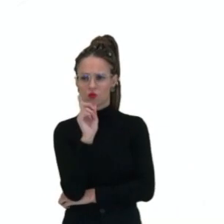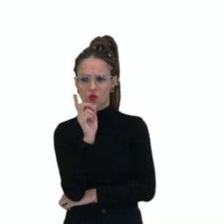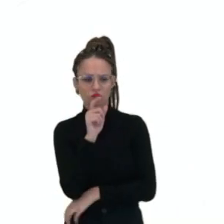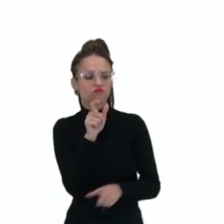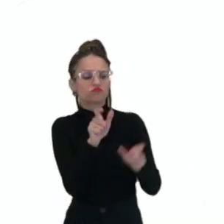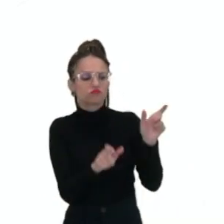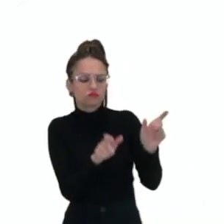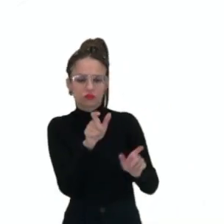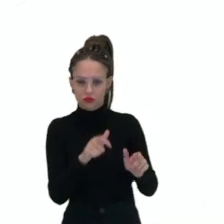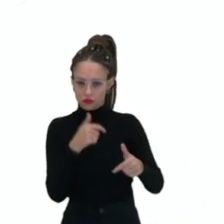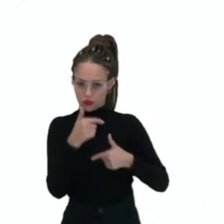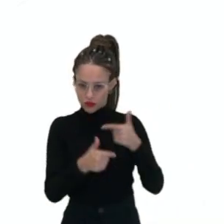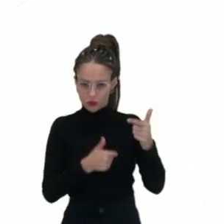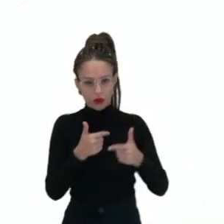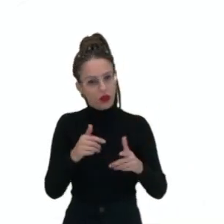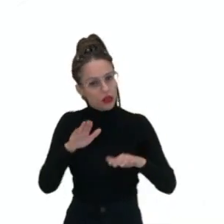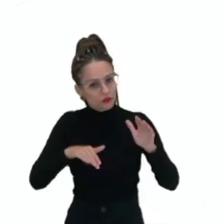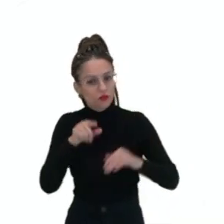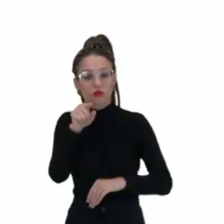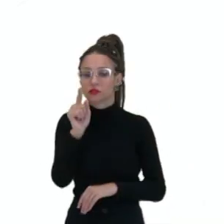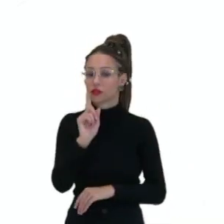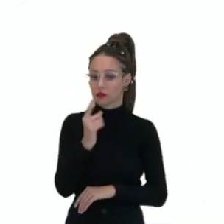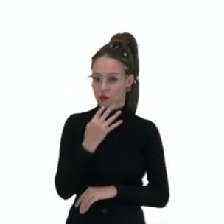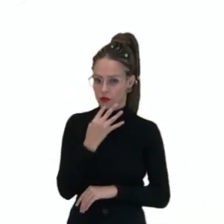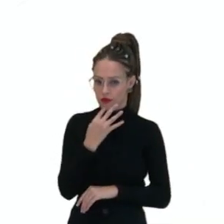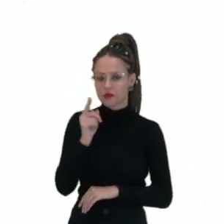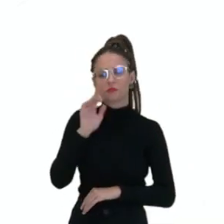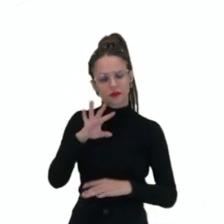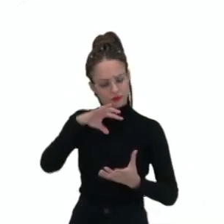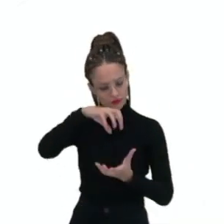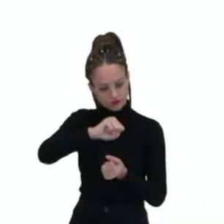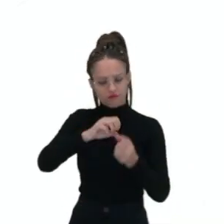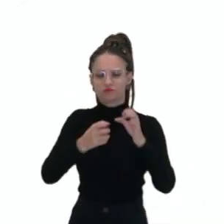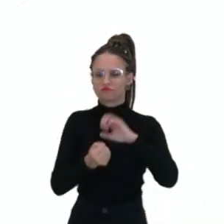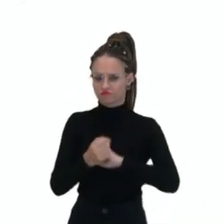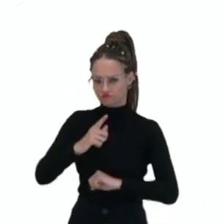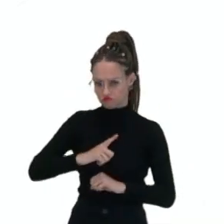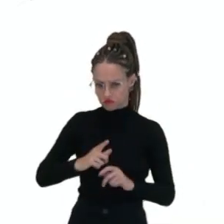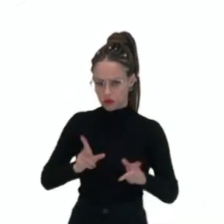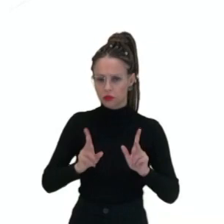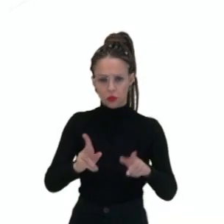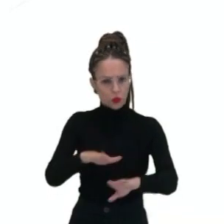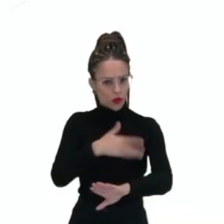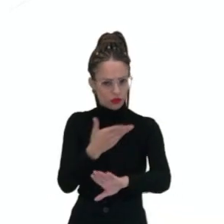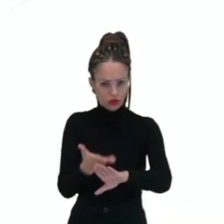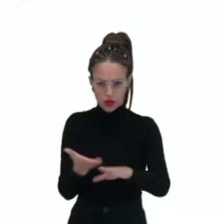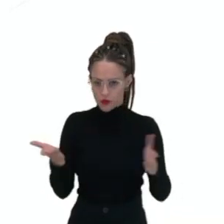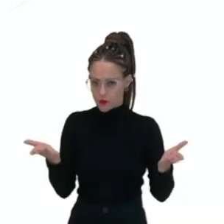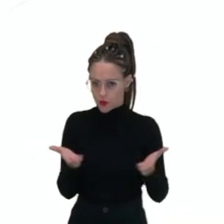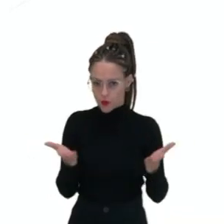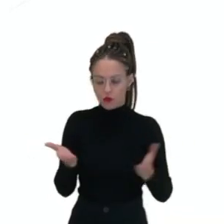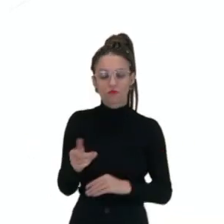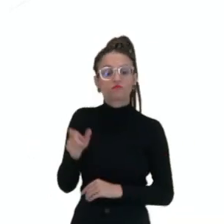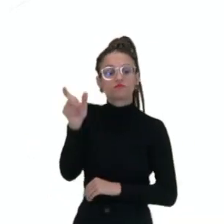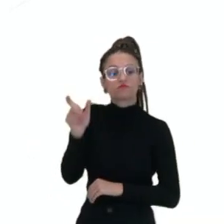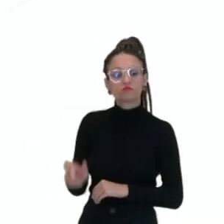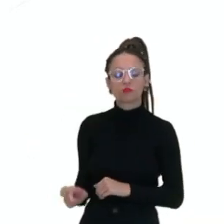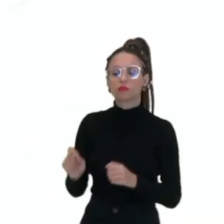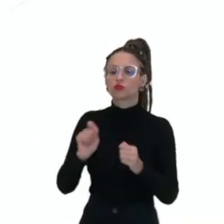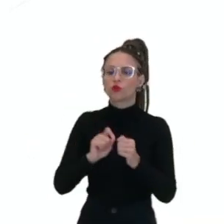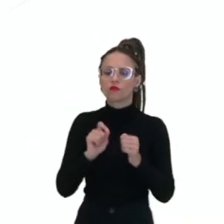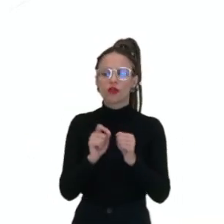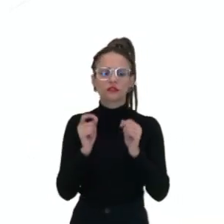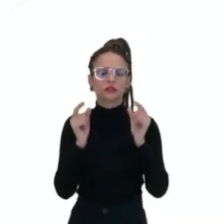a essa atividade, isso é importante, mas o artesanato continua. O artesão produz objetos como bordados,